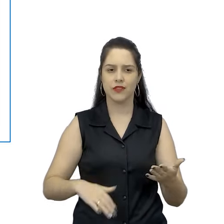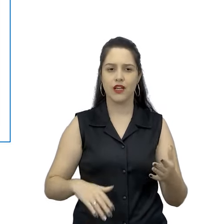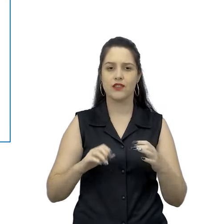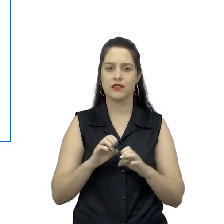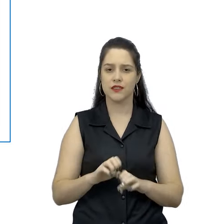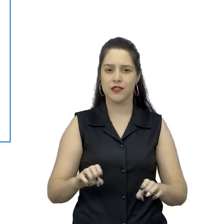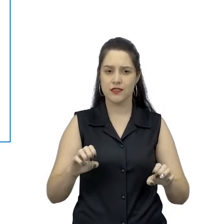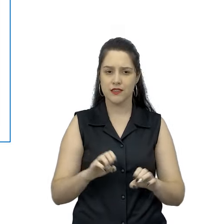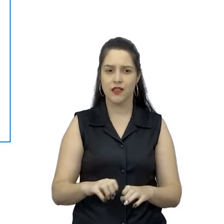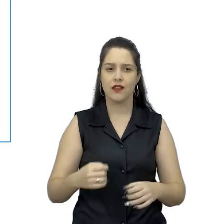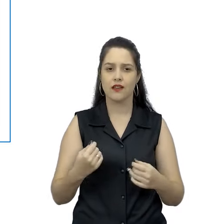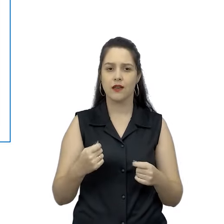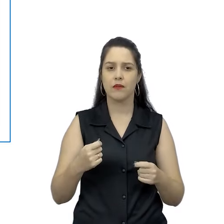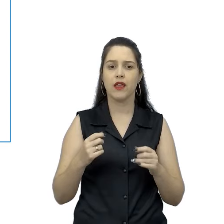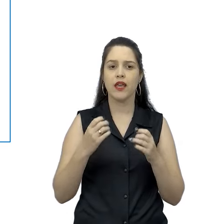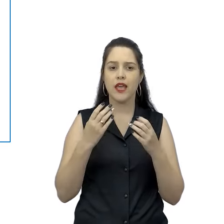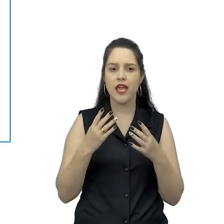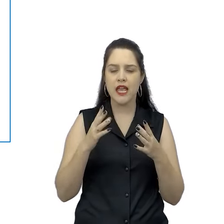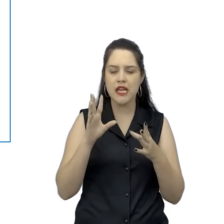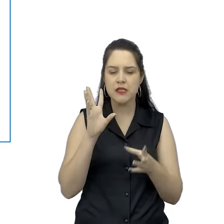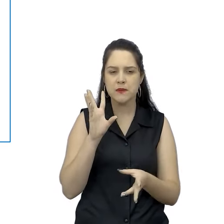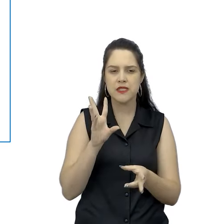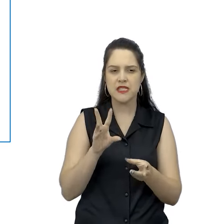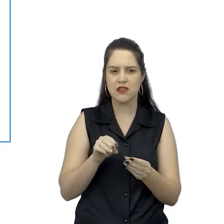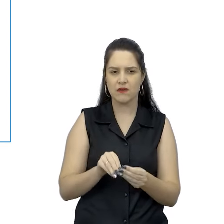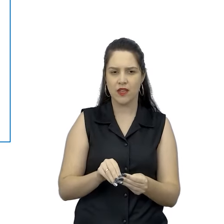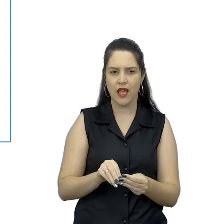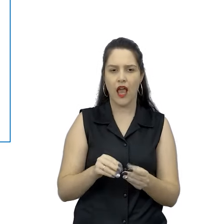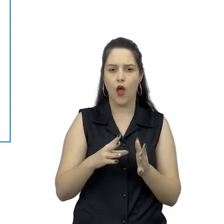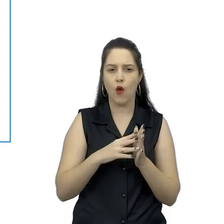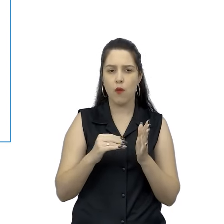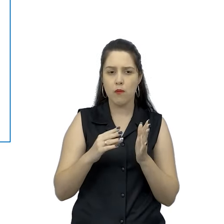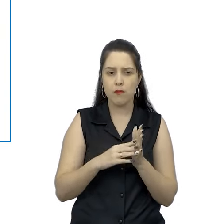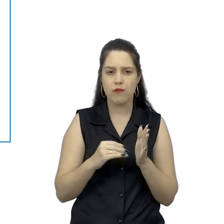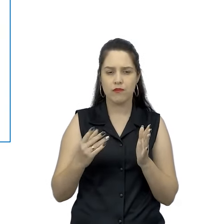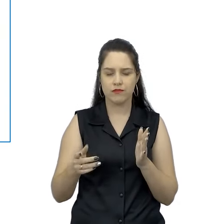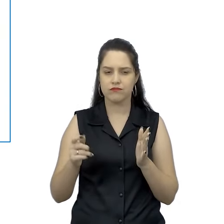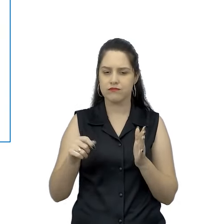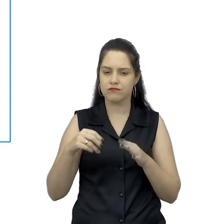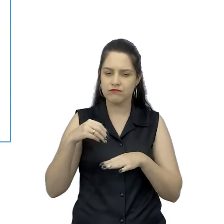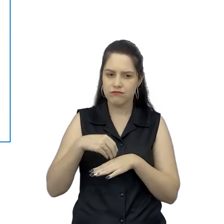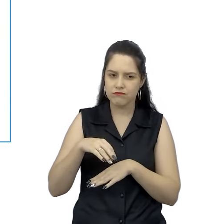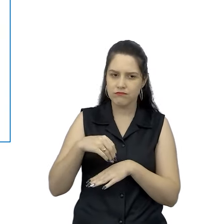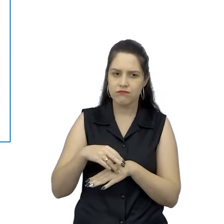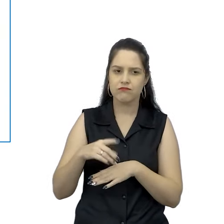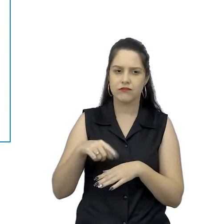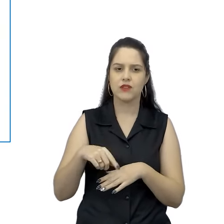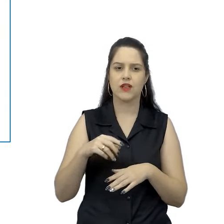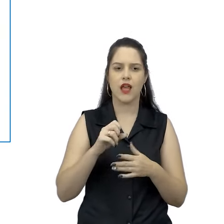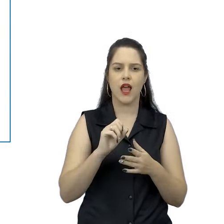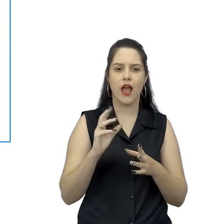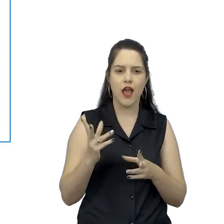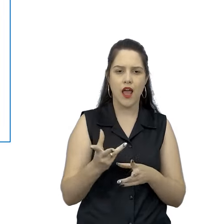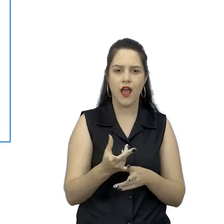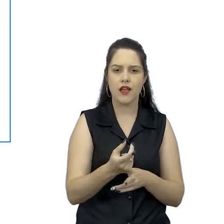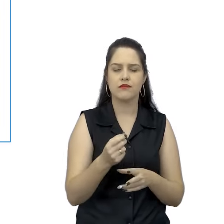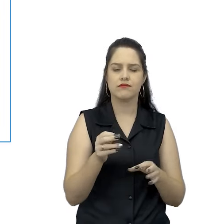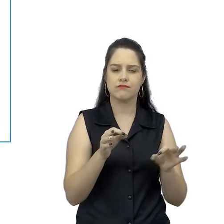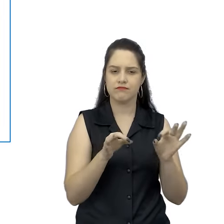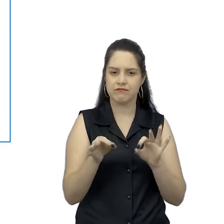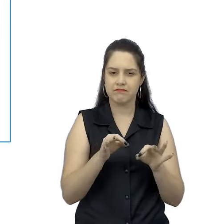e especificar dentro desse roteiro, desse plano que o professor está elaborando, que ele está analisando essa sequência de atividade, ele vai aplicar na sala de